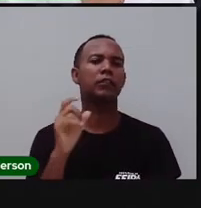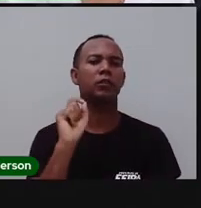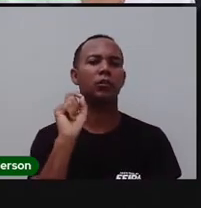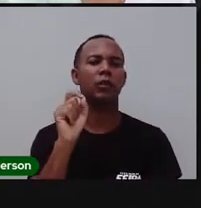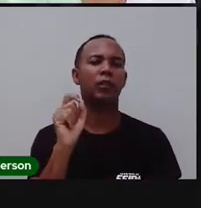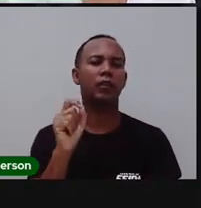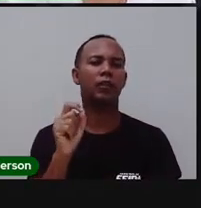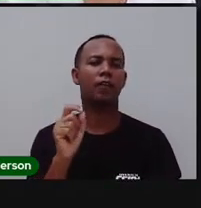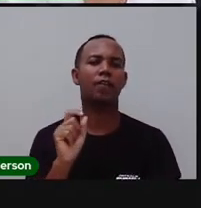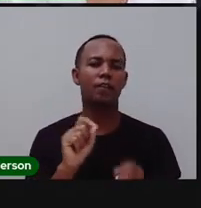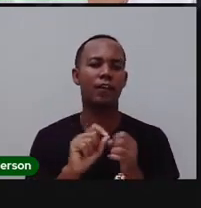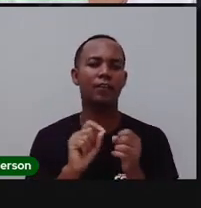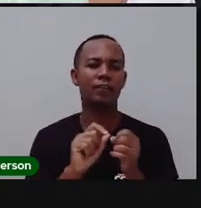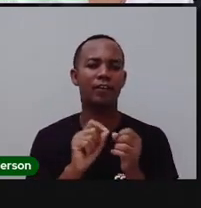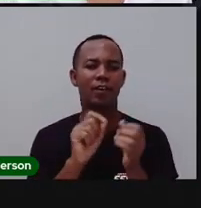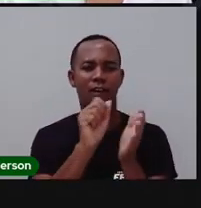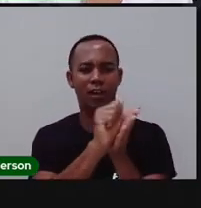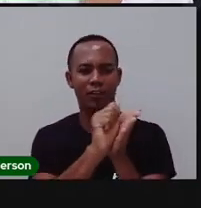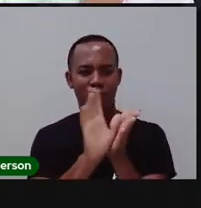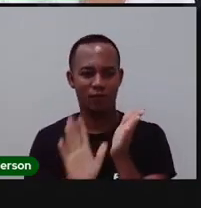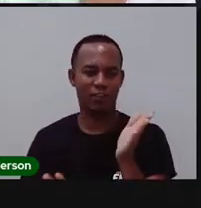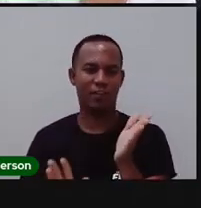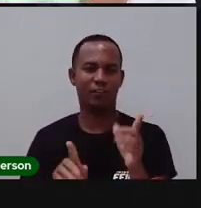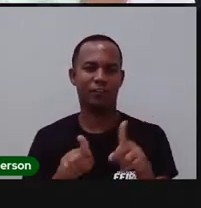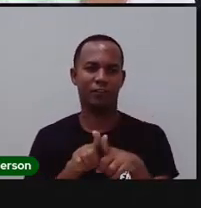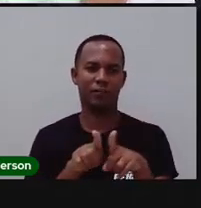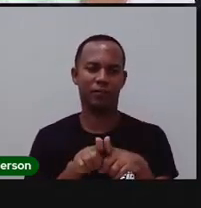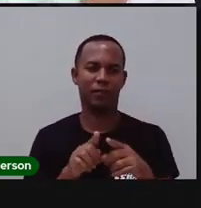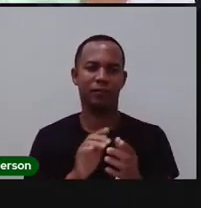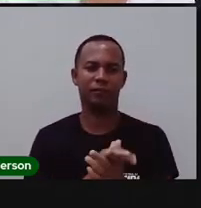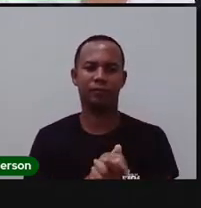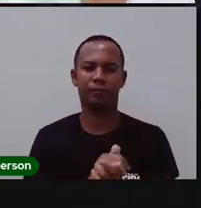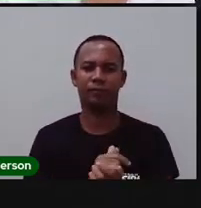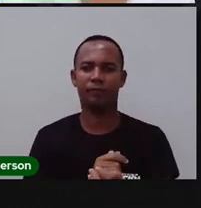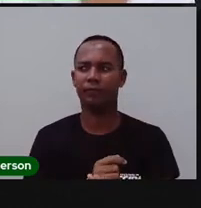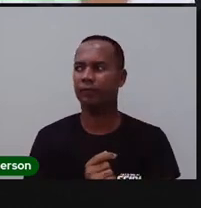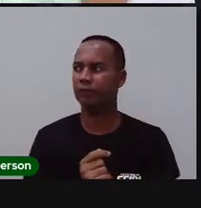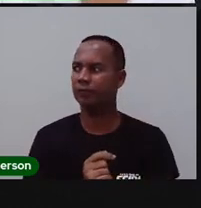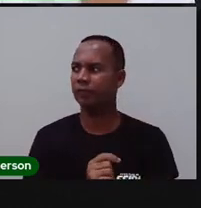a atividade. Vamos lá? Seguimento da aula.